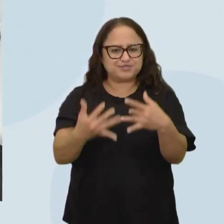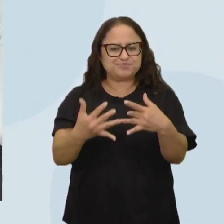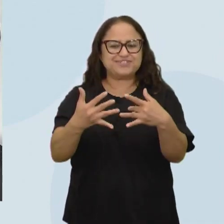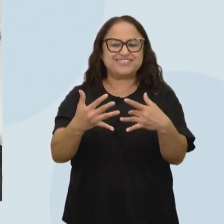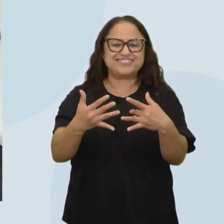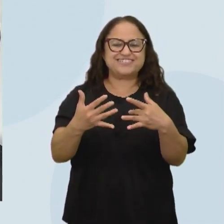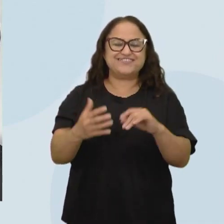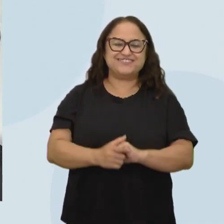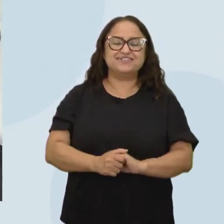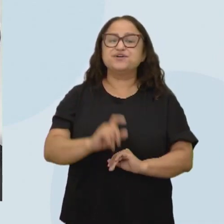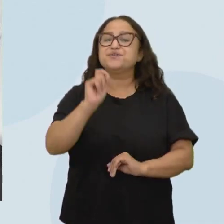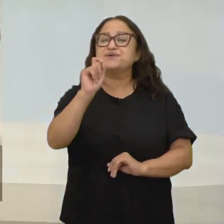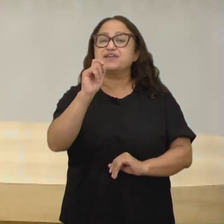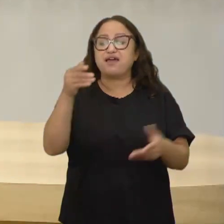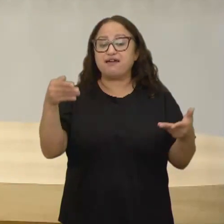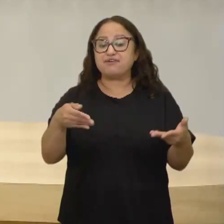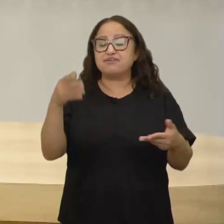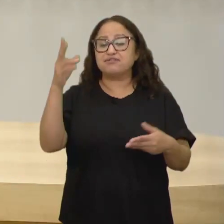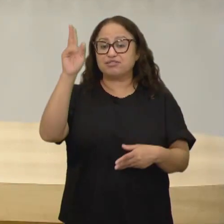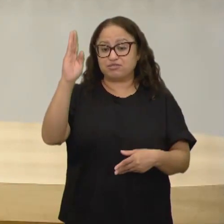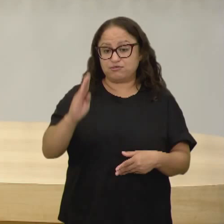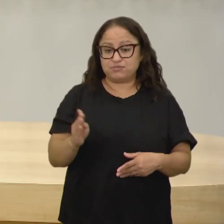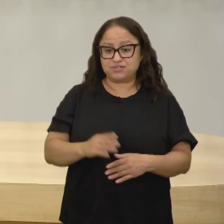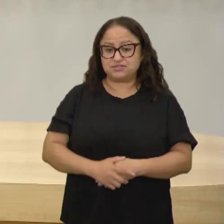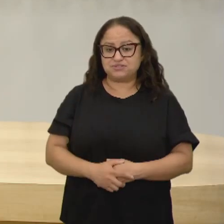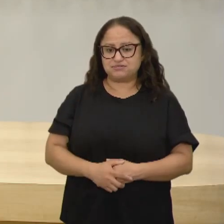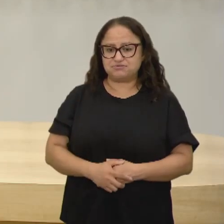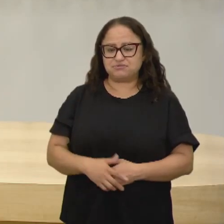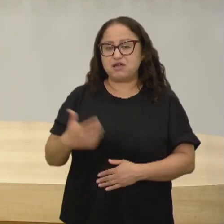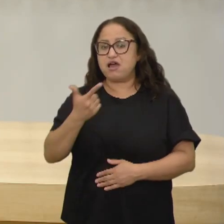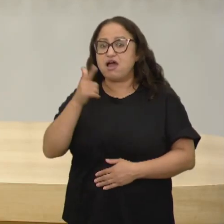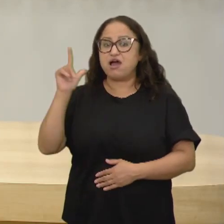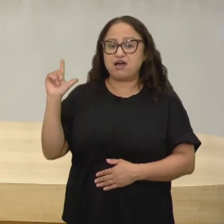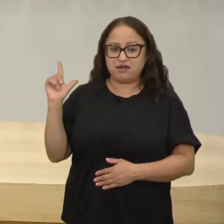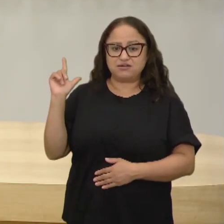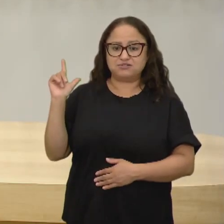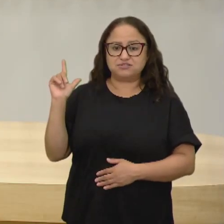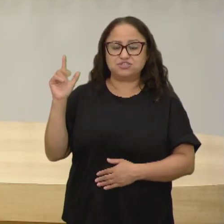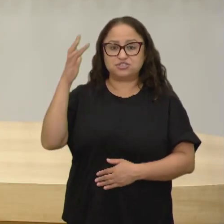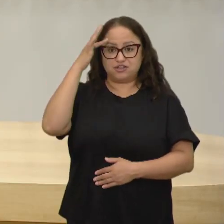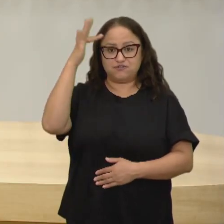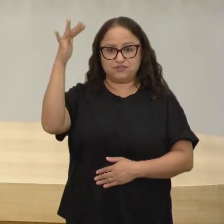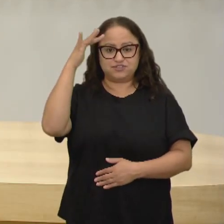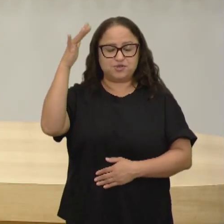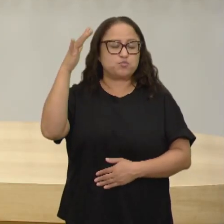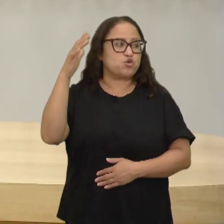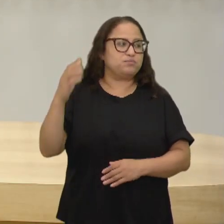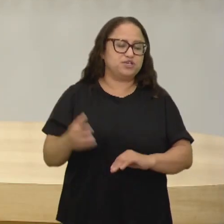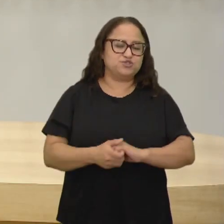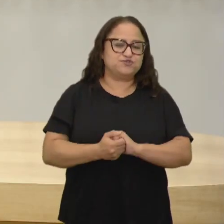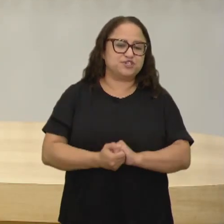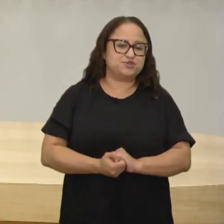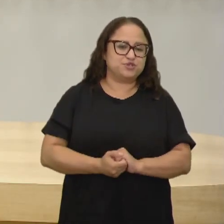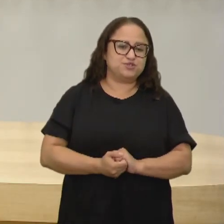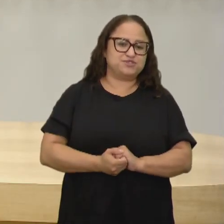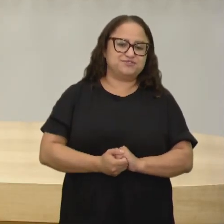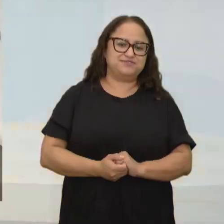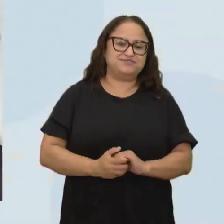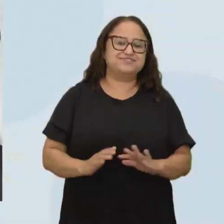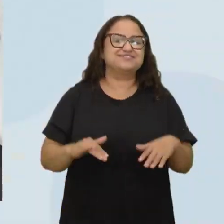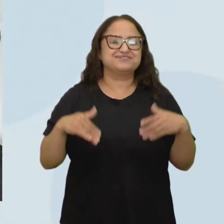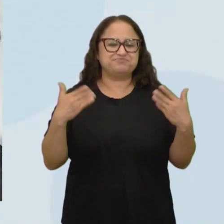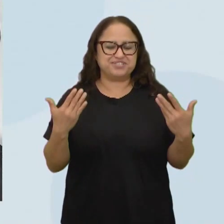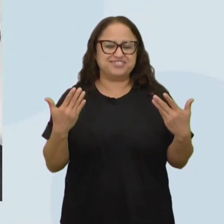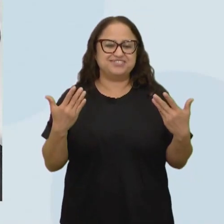olha só, aqui no Brasil, antes de que a filosofia se institucionalizasse